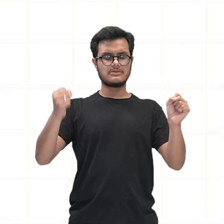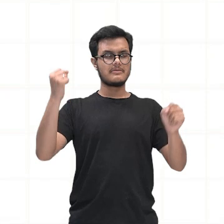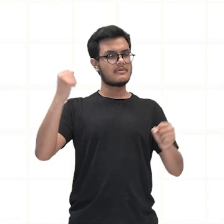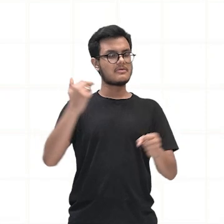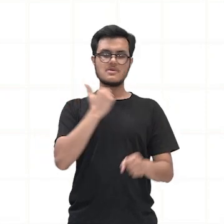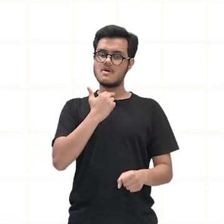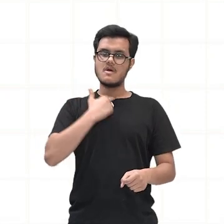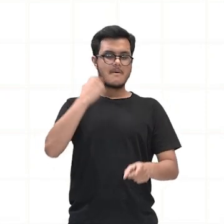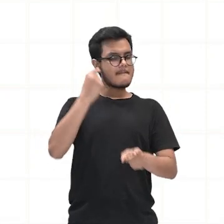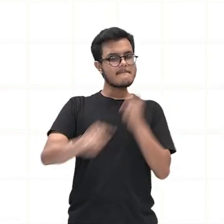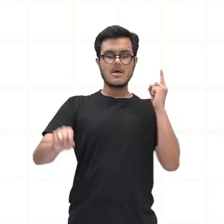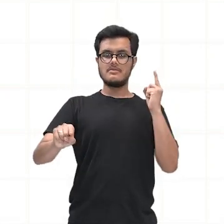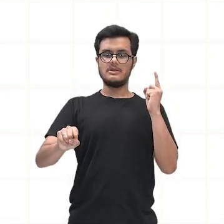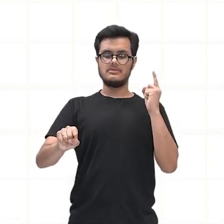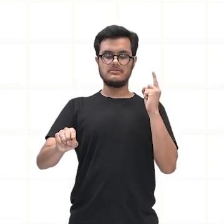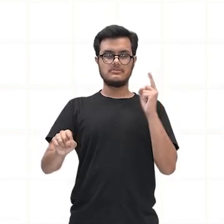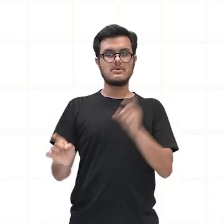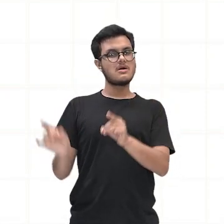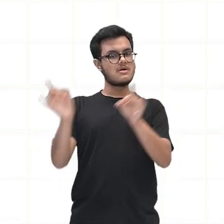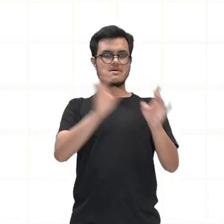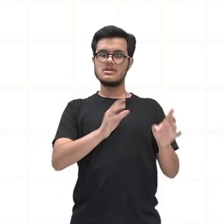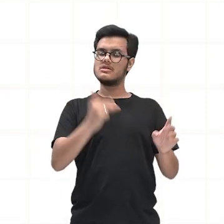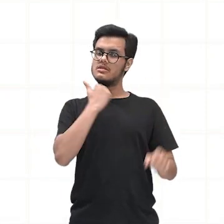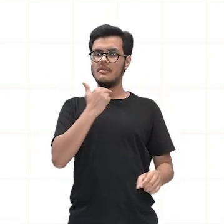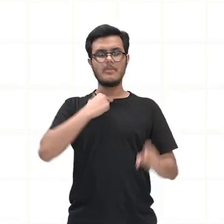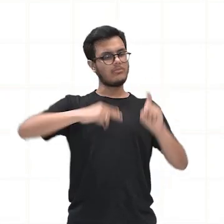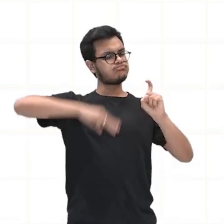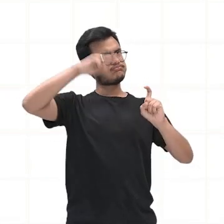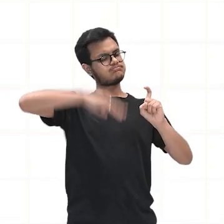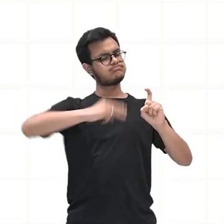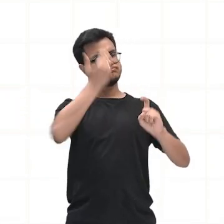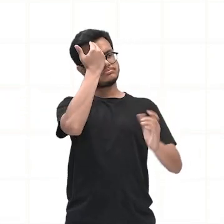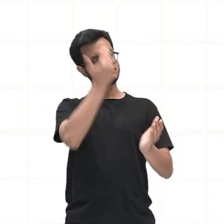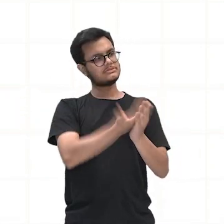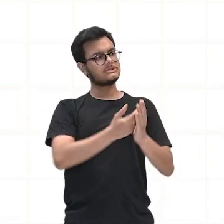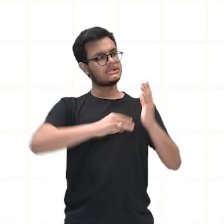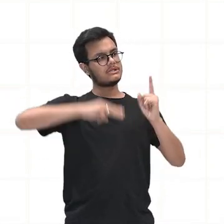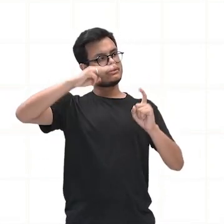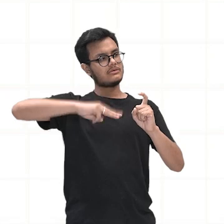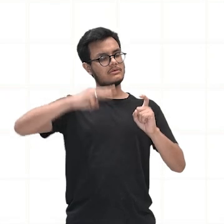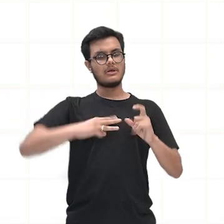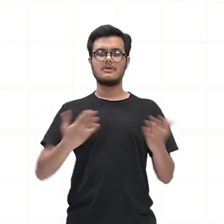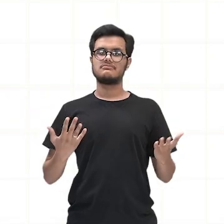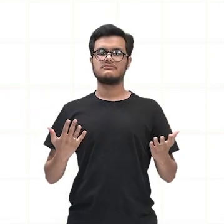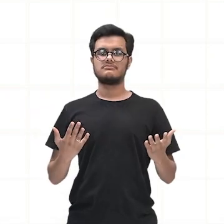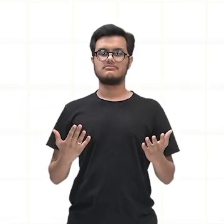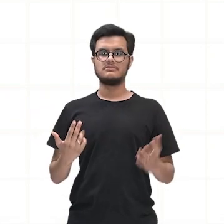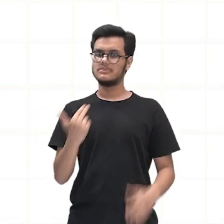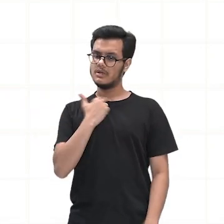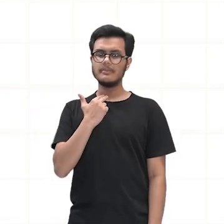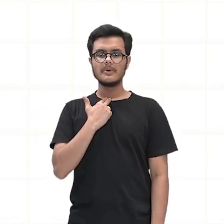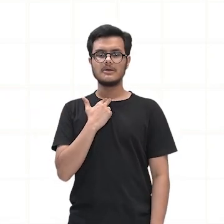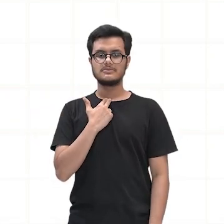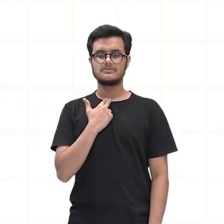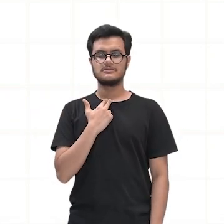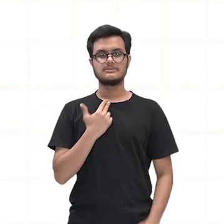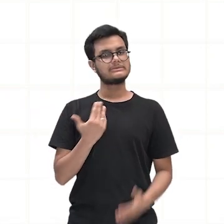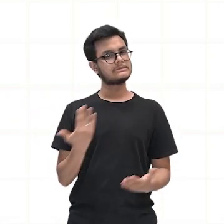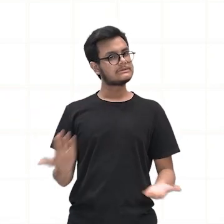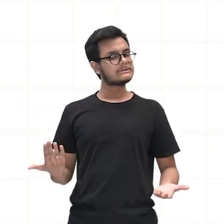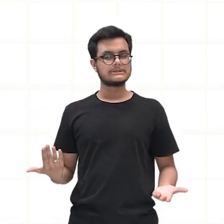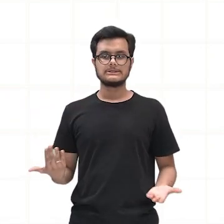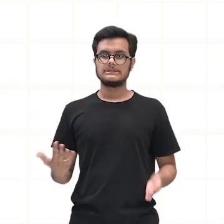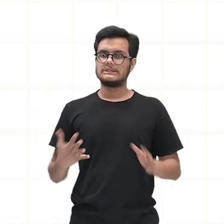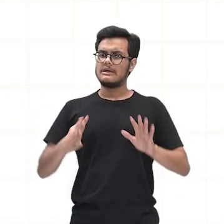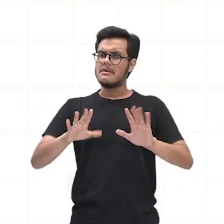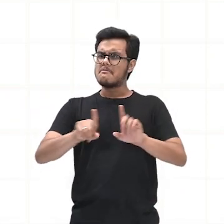proibir o culto a essas imagens no Império Bizantino. Turminha, isso não